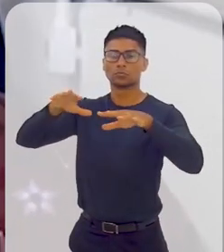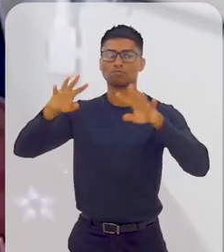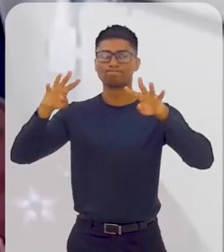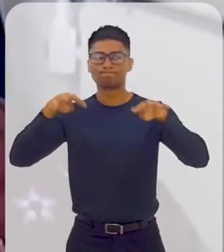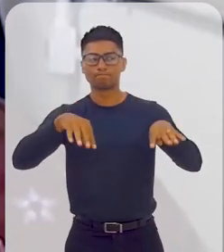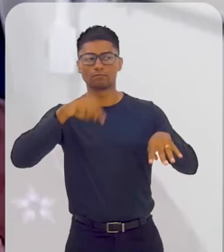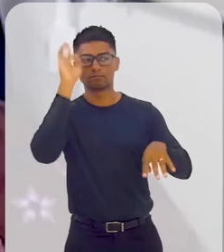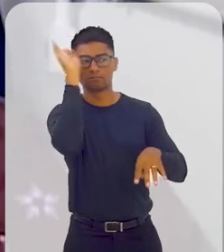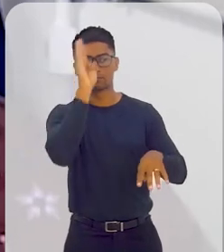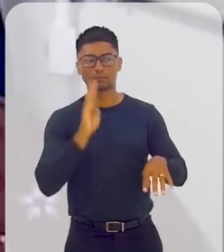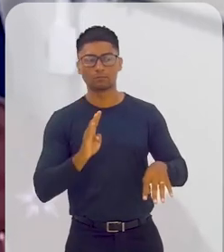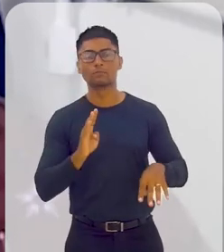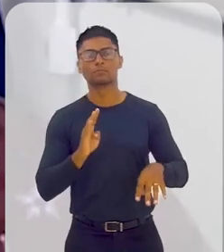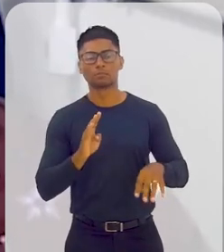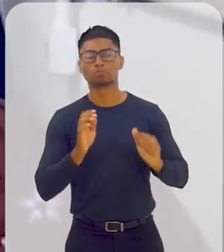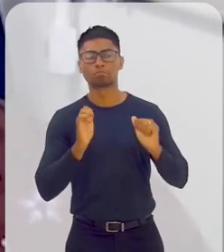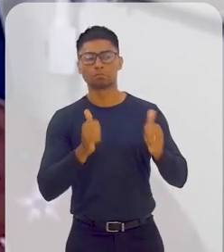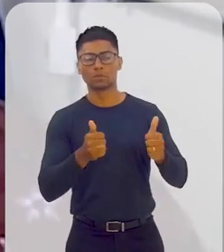para isso, e